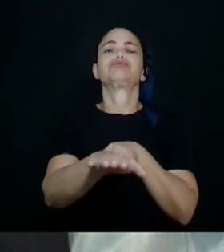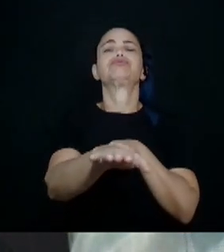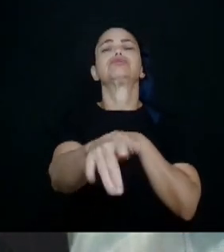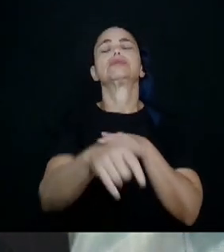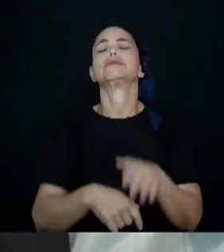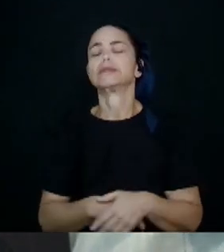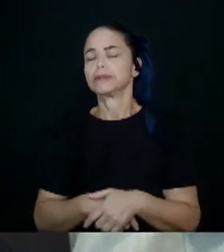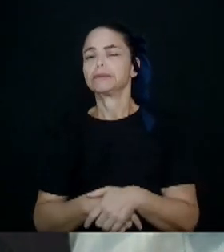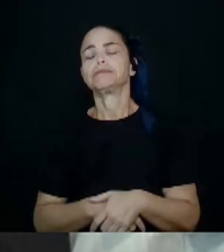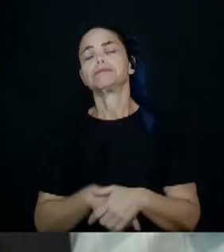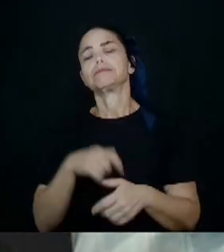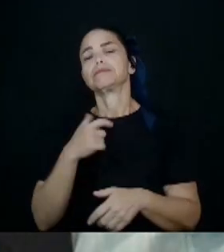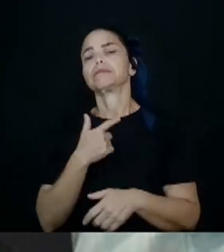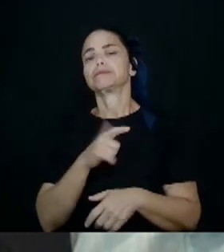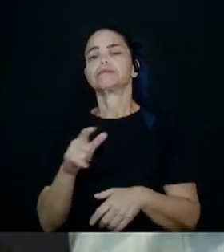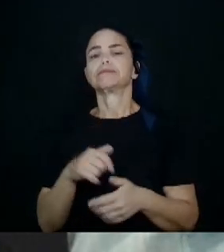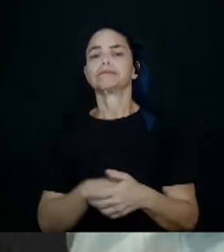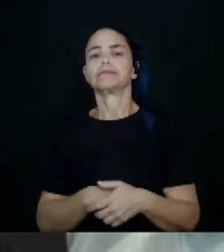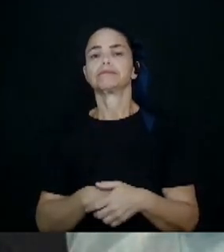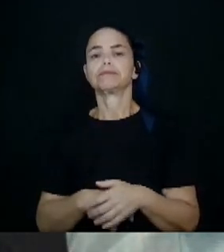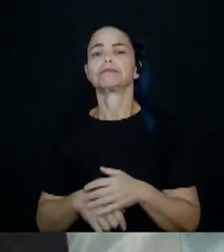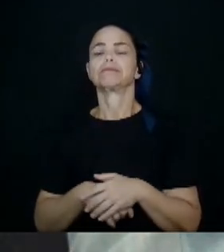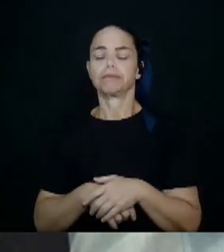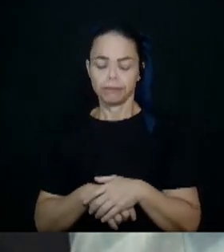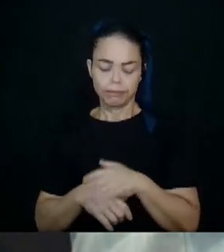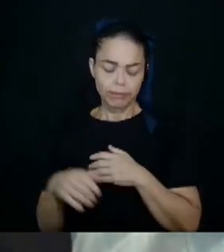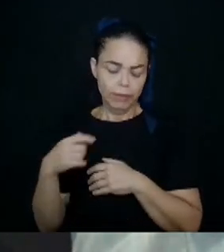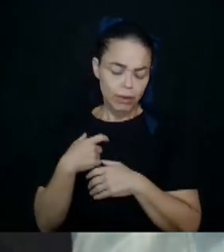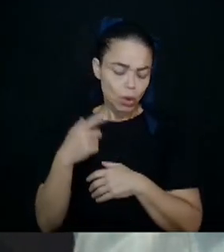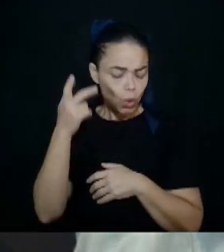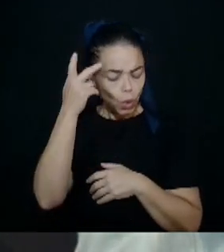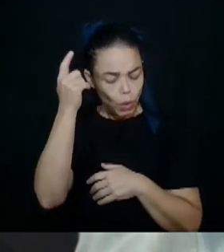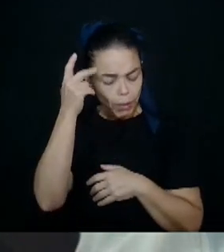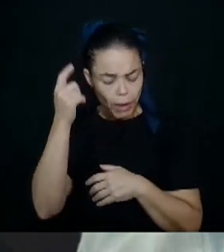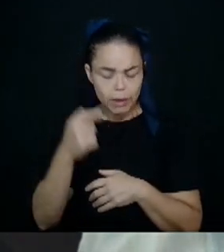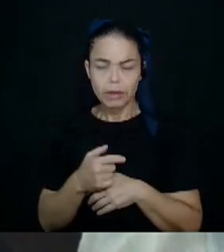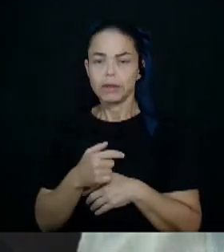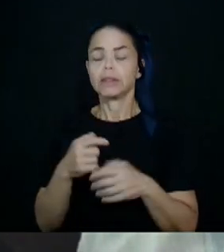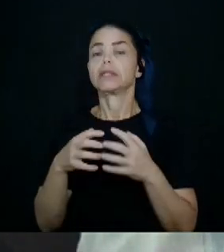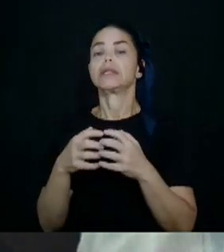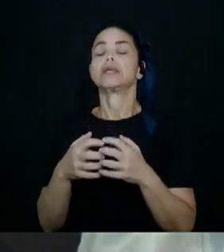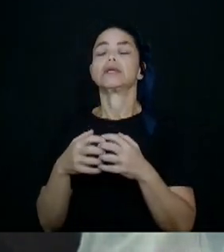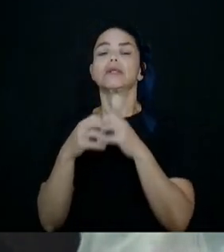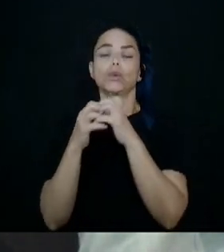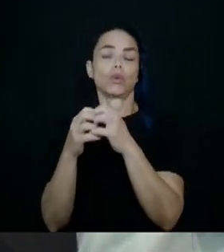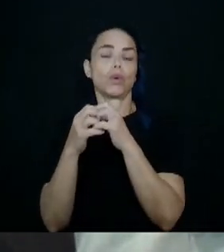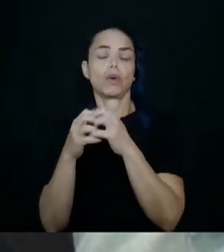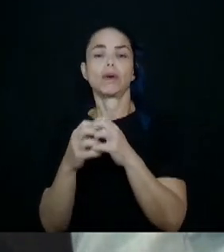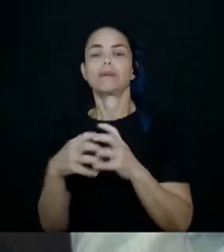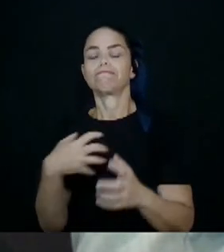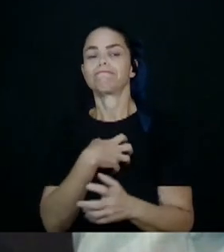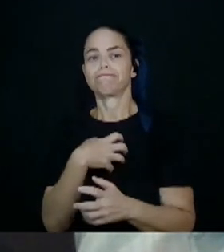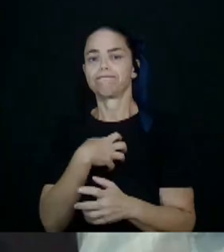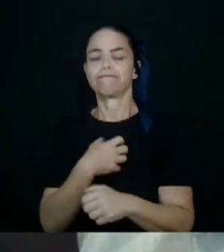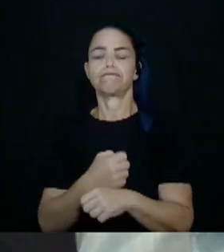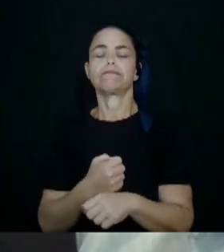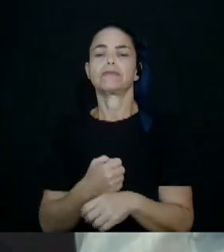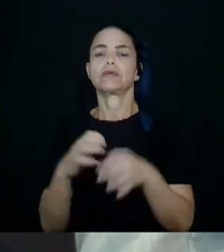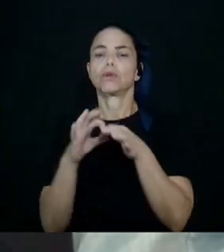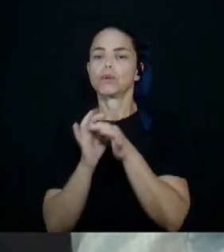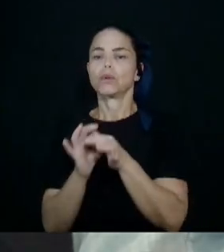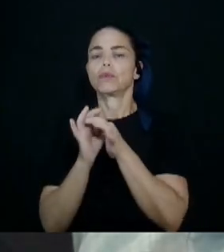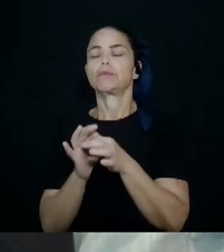a gente deixa de ter uma reação racional e passa a ter uma reação emocional. E tá totalmente ligado. Então,